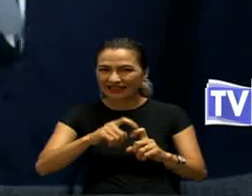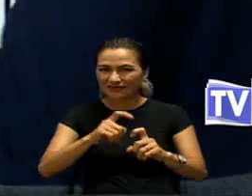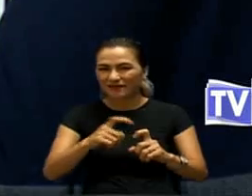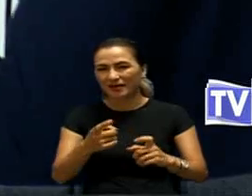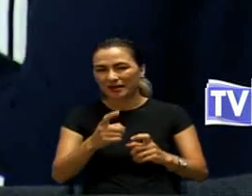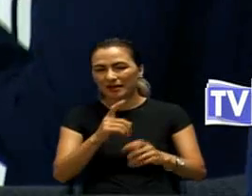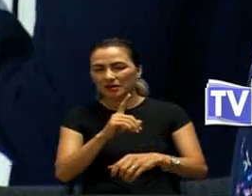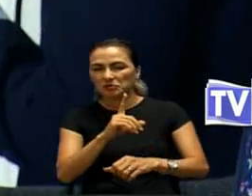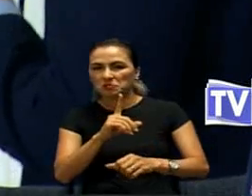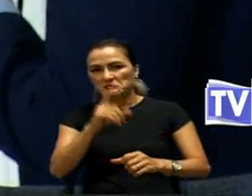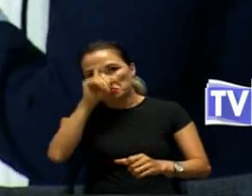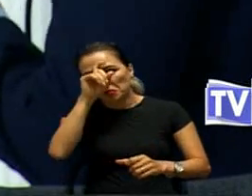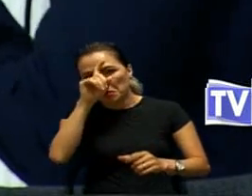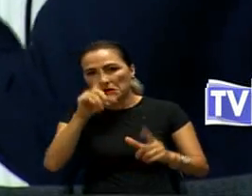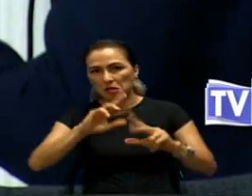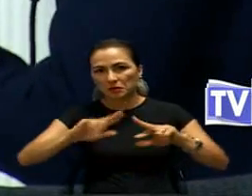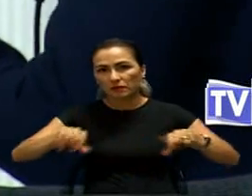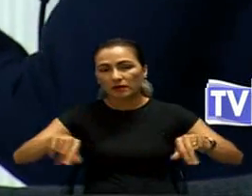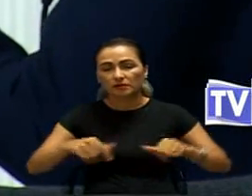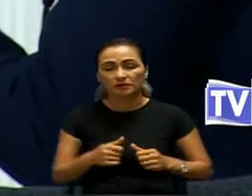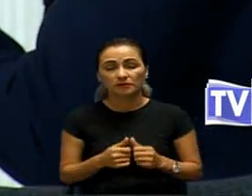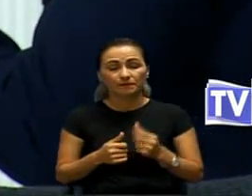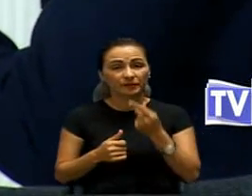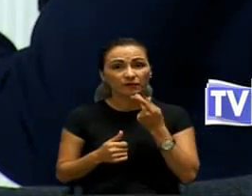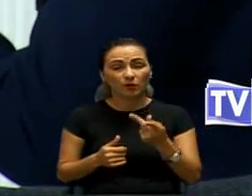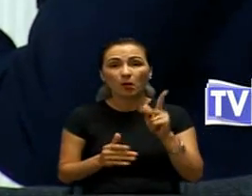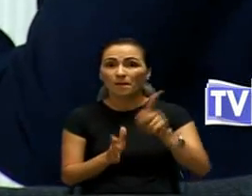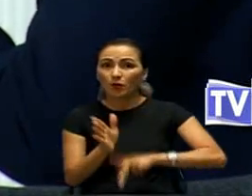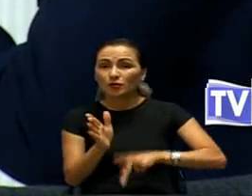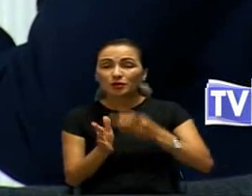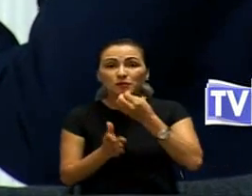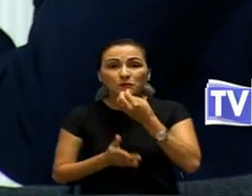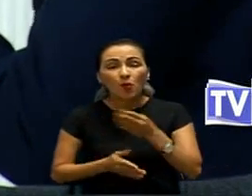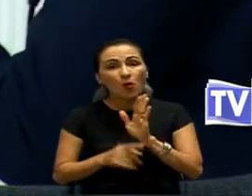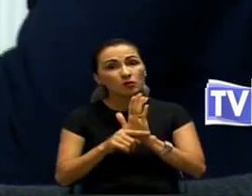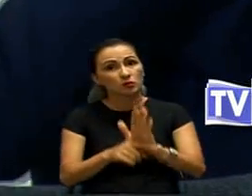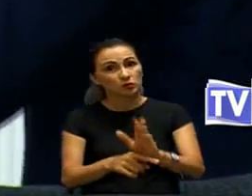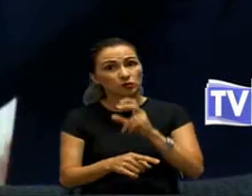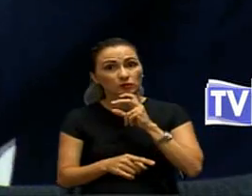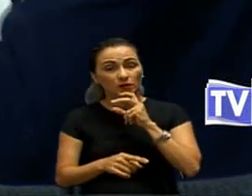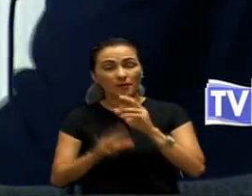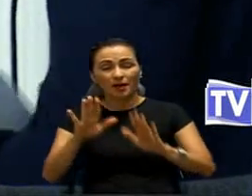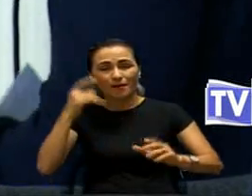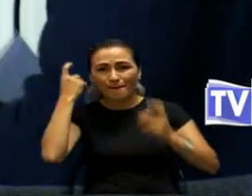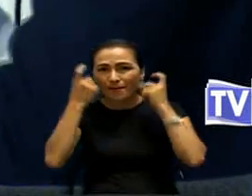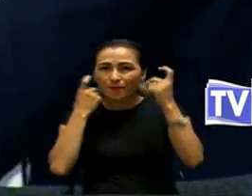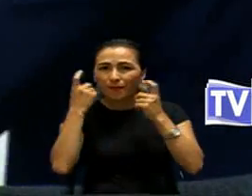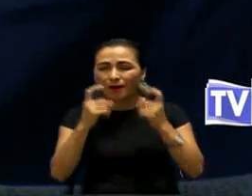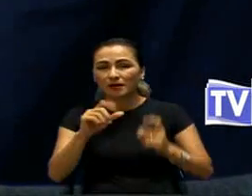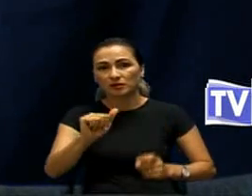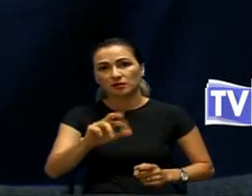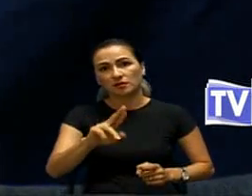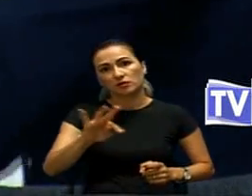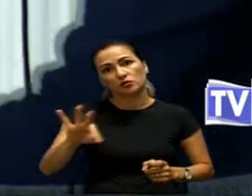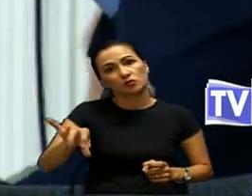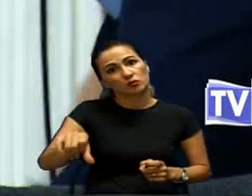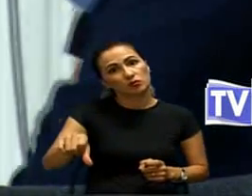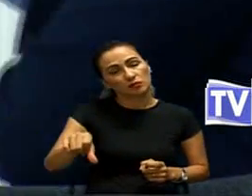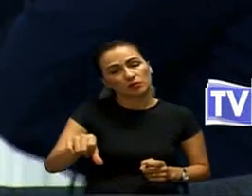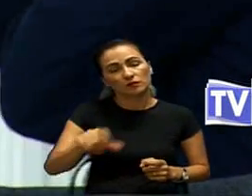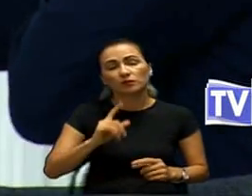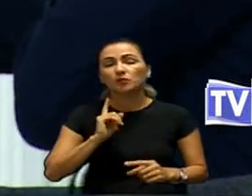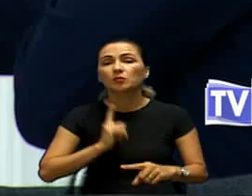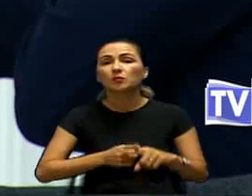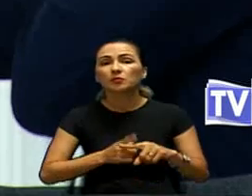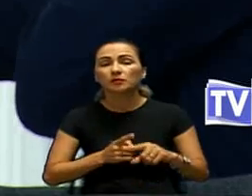ganho positivo, né, para Sorocaba. Agora, minha preocupação seria no artigo 9º, que diz que